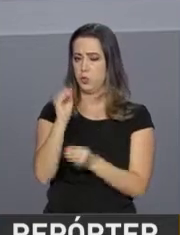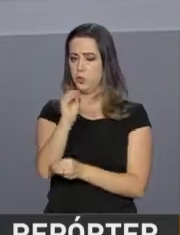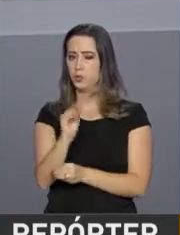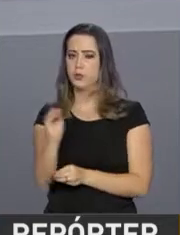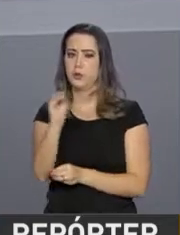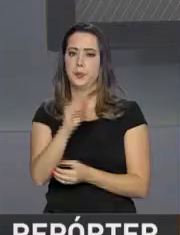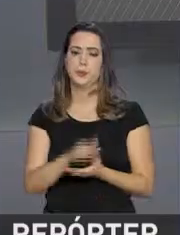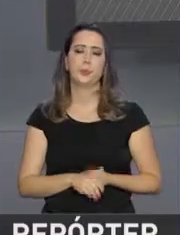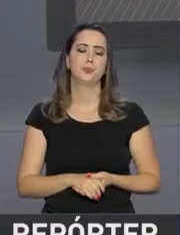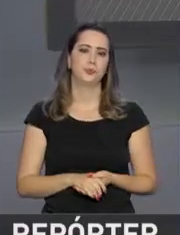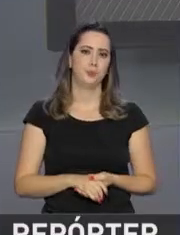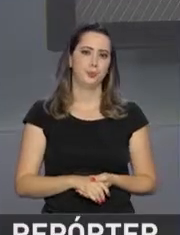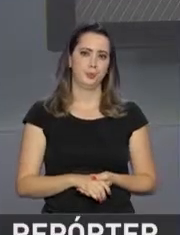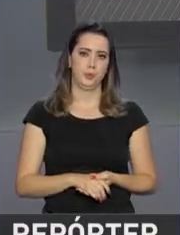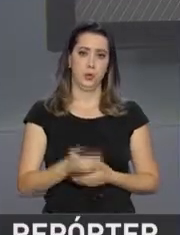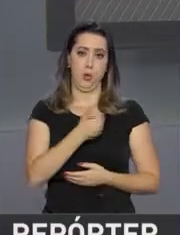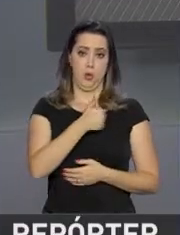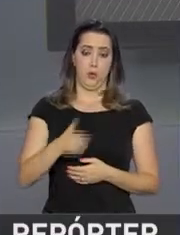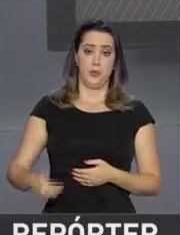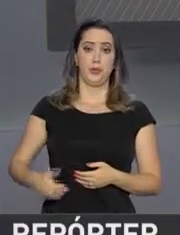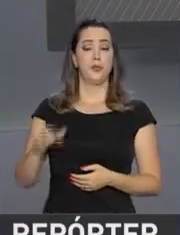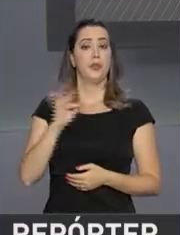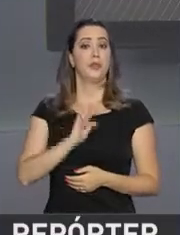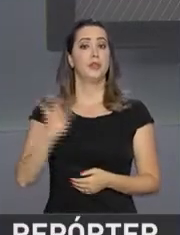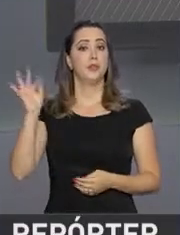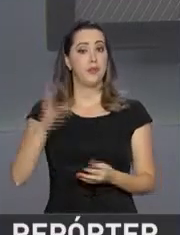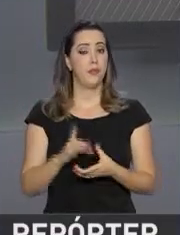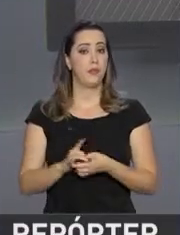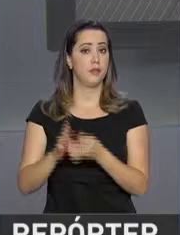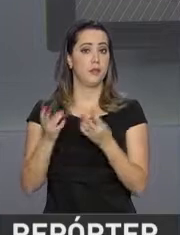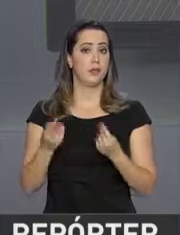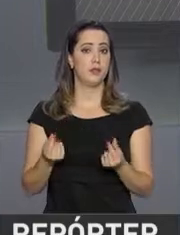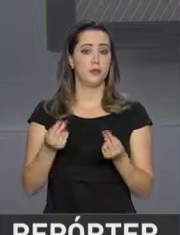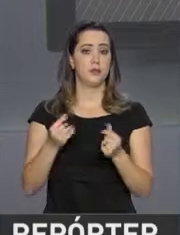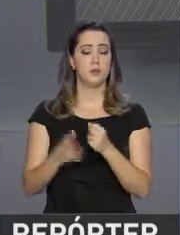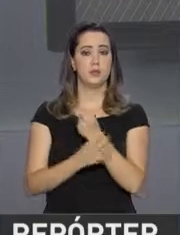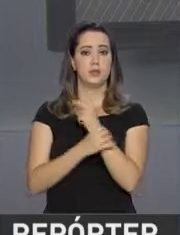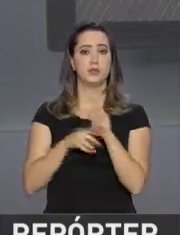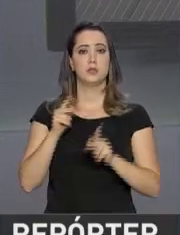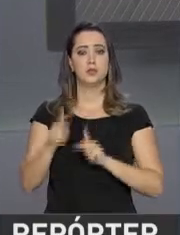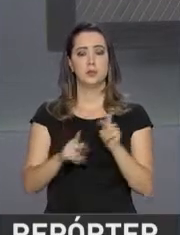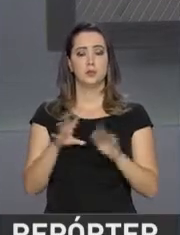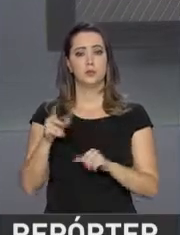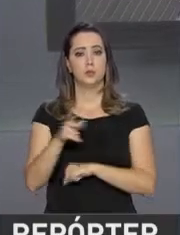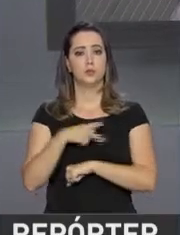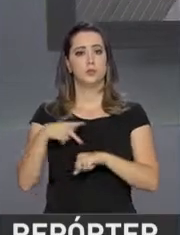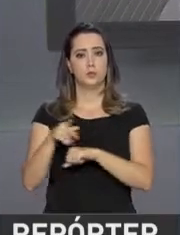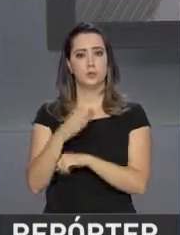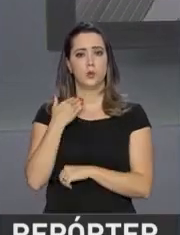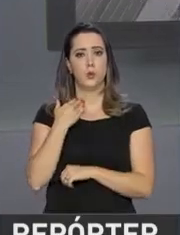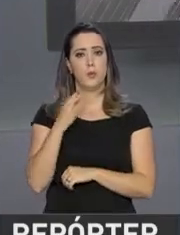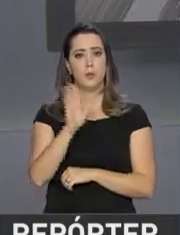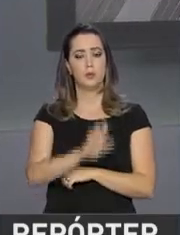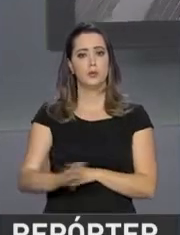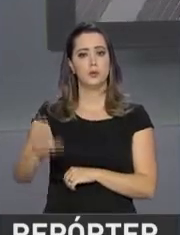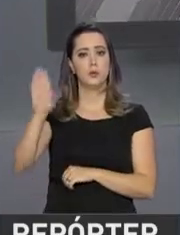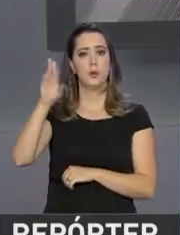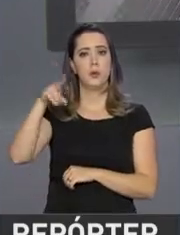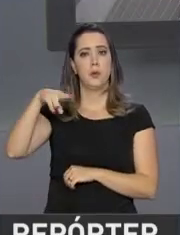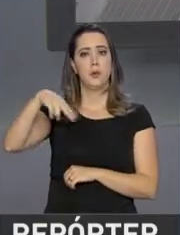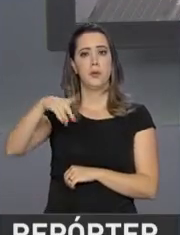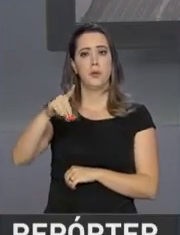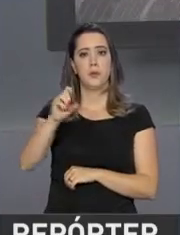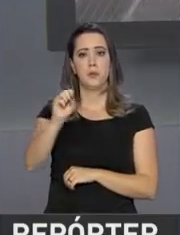terapêuticas e o governo federal vai liberar recursos para a segurança pública em todo o país o banco nacional de desenvolvimento